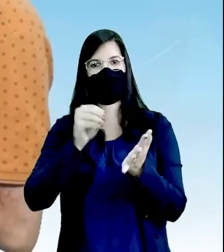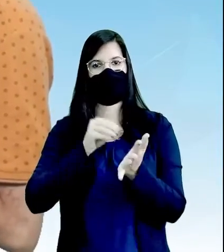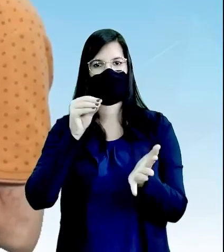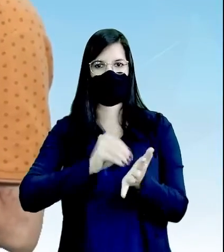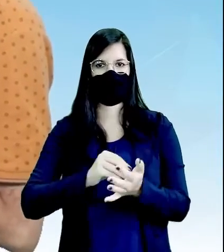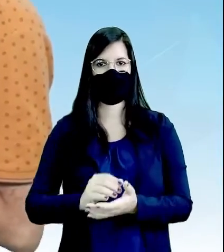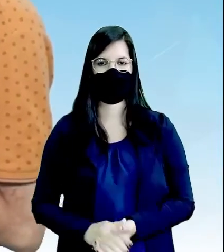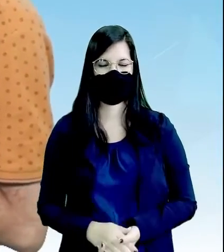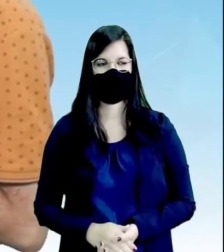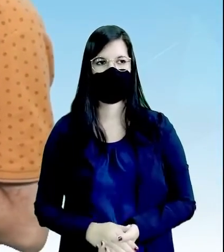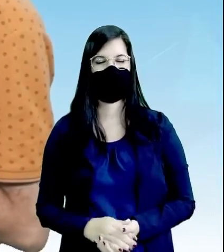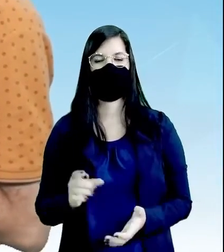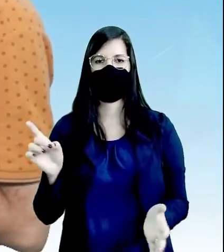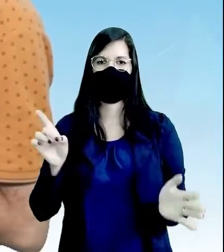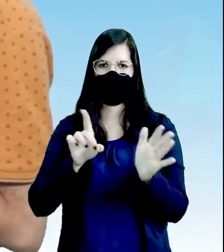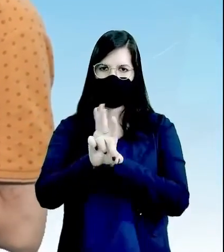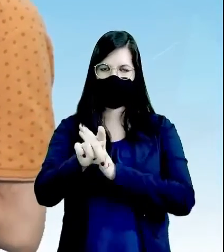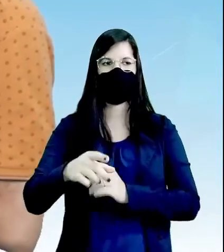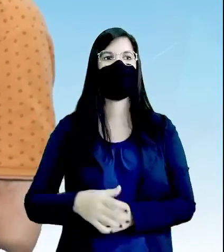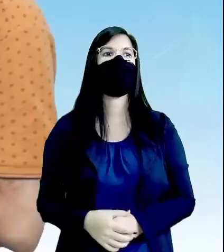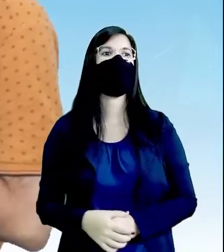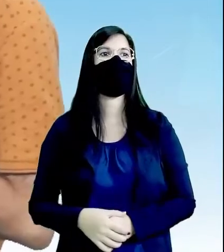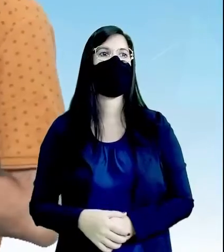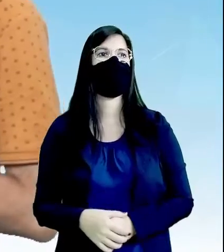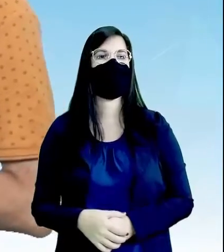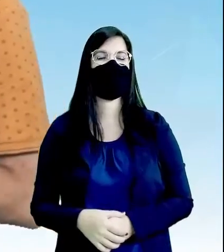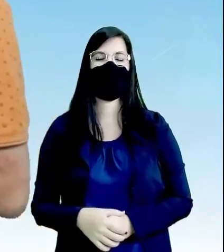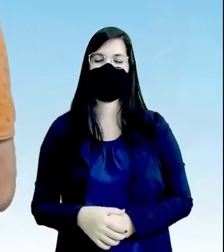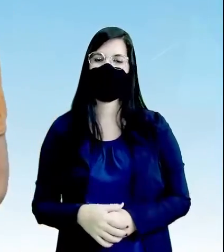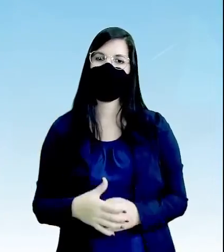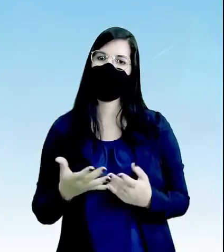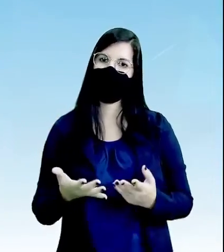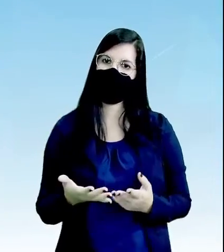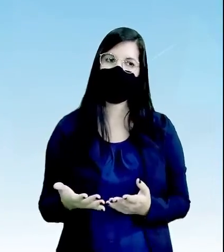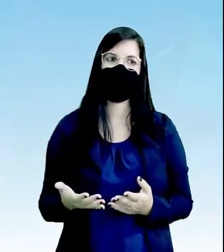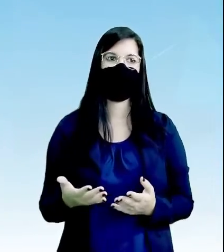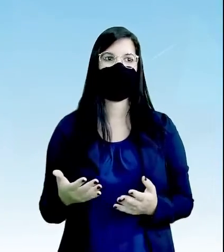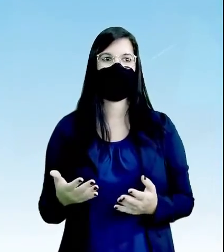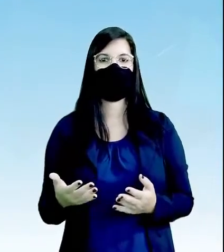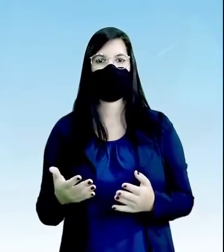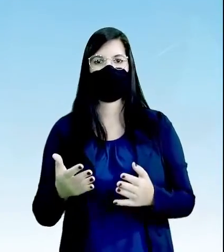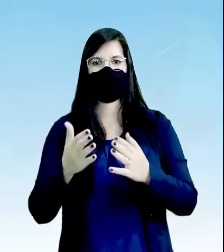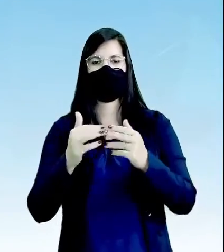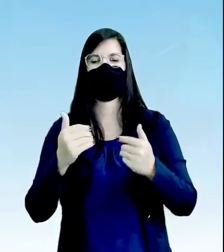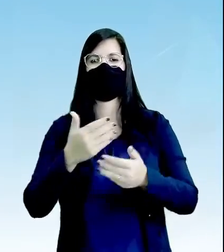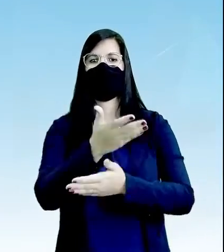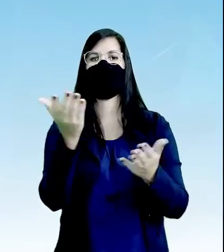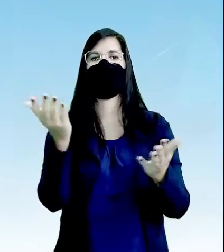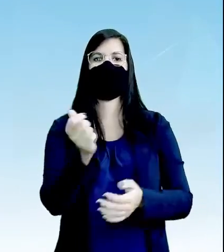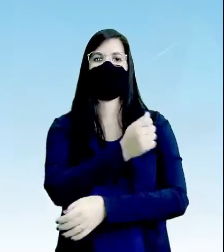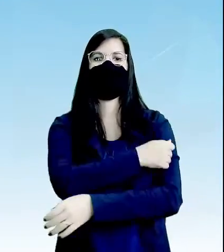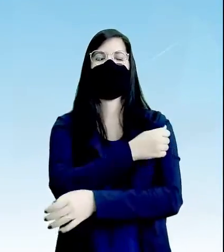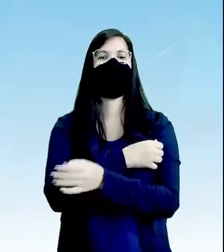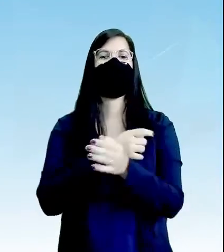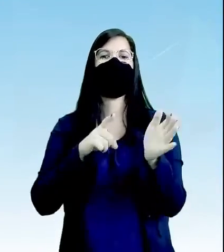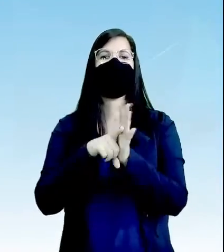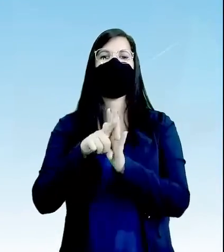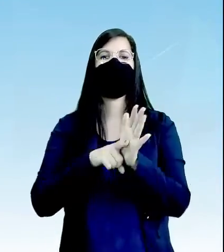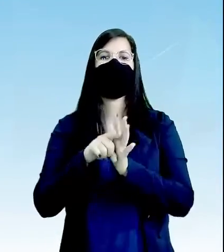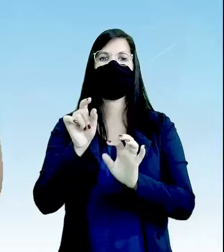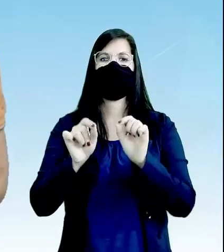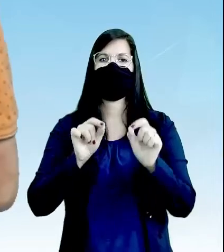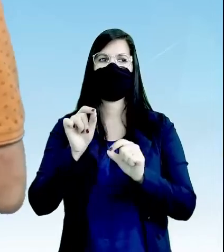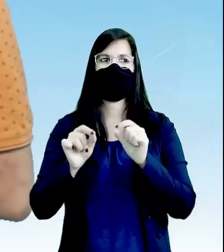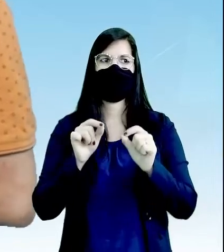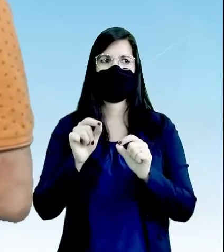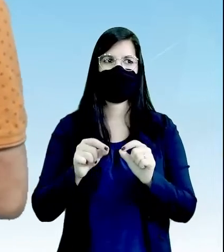uma perguntinha. Perguntinha não. O que é que você poderia pedir para o nosso estudante pesquisar? O que eu